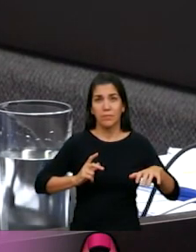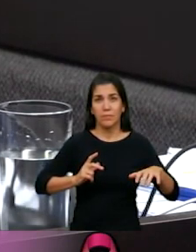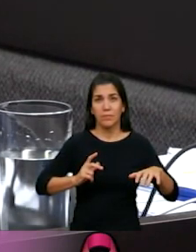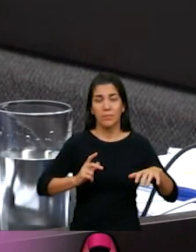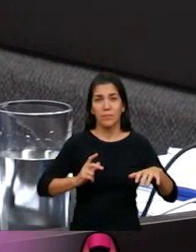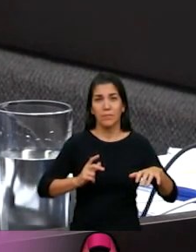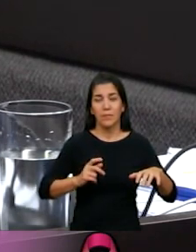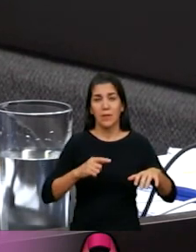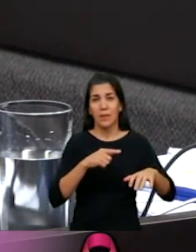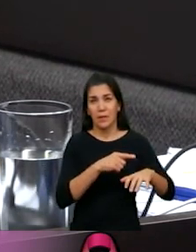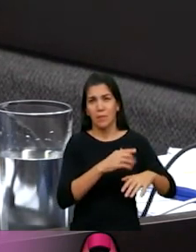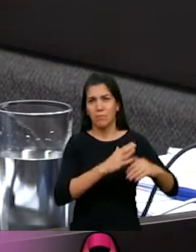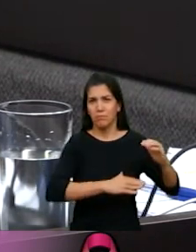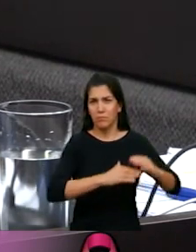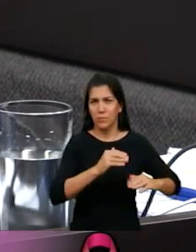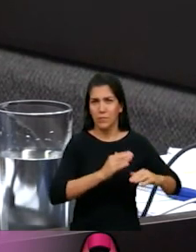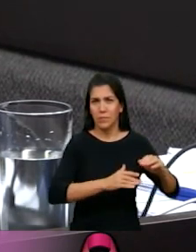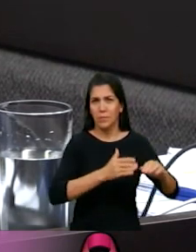pessoal treinado para fazer